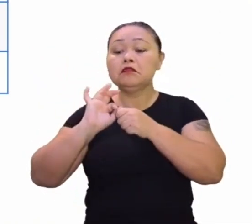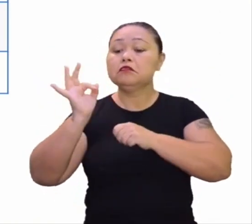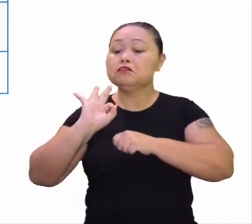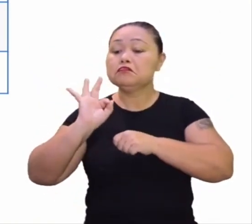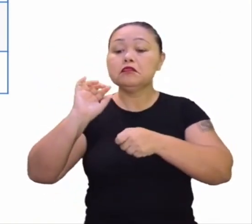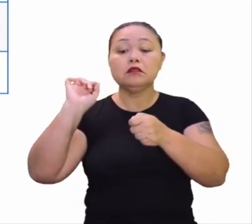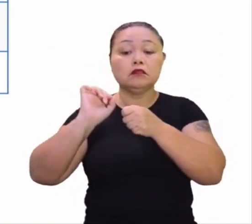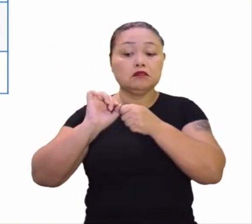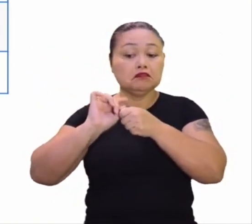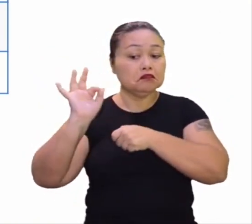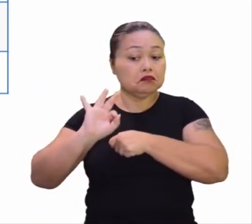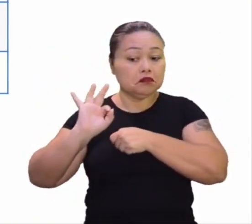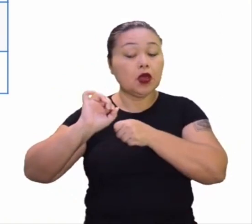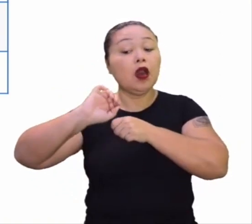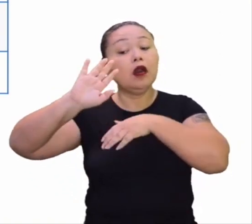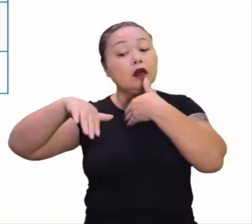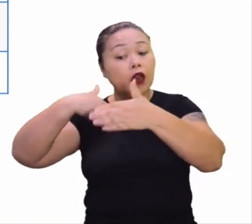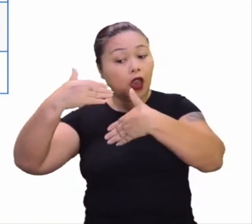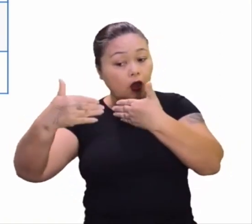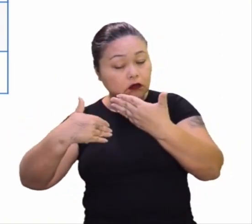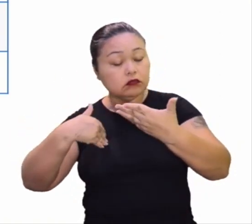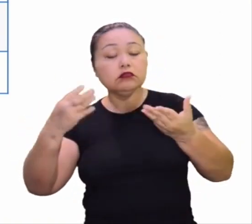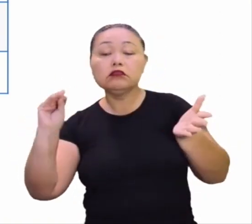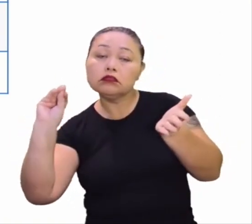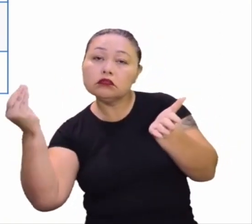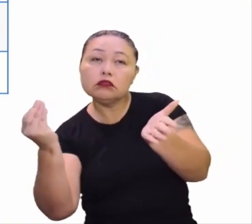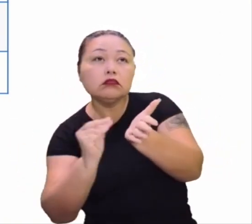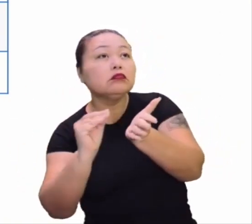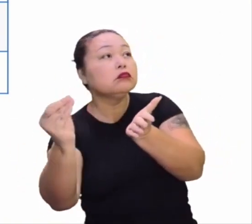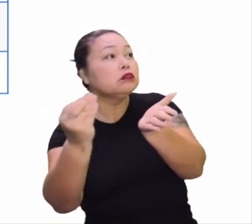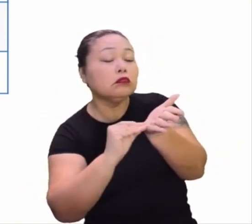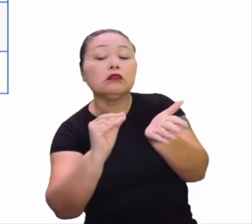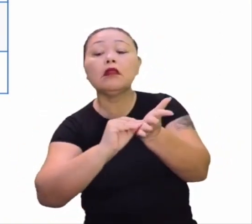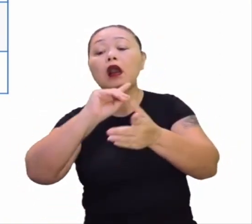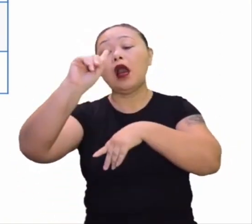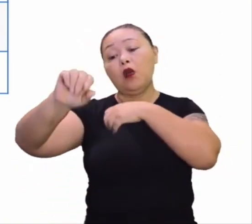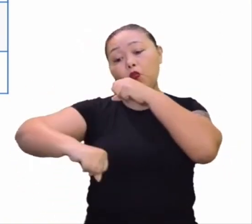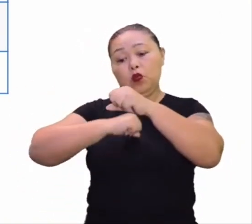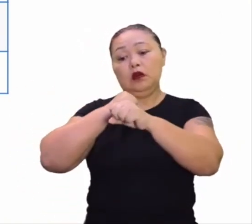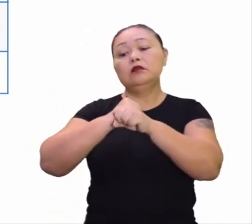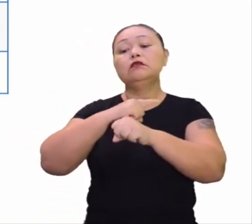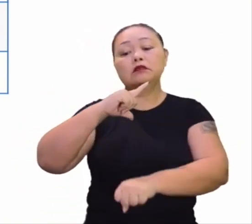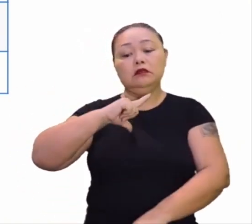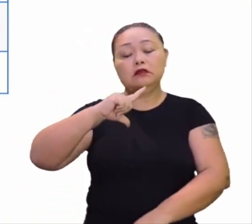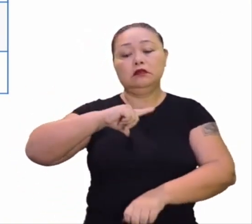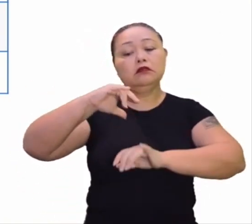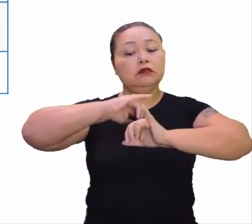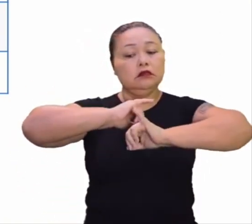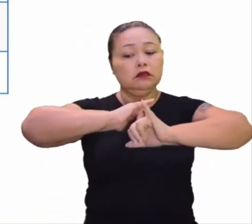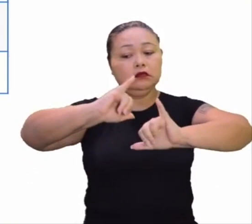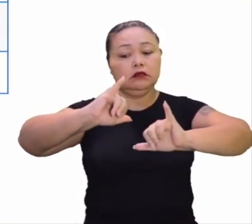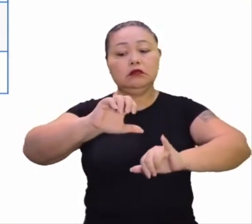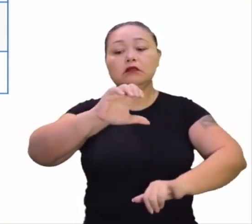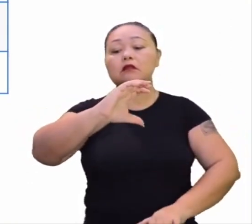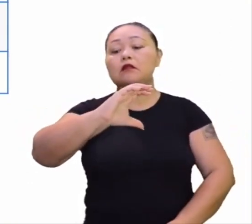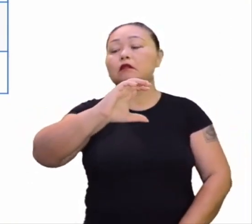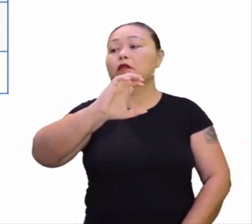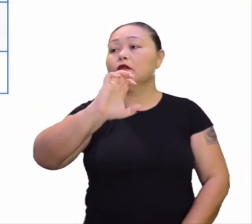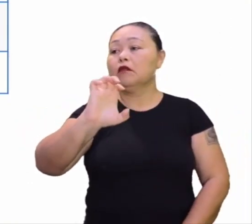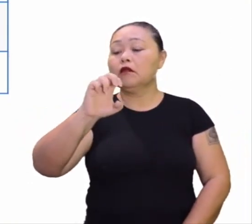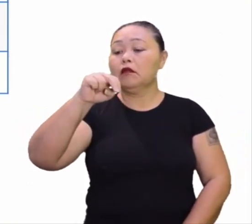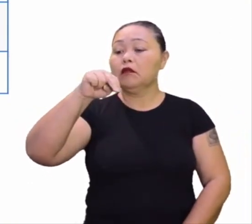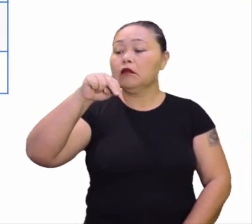aí de levantamento, então provavelmente sai ano que vem as informações do censo. Interessante, né, Rogério, que